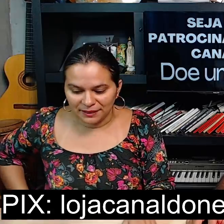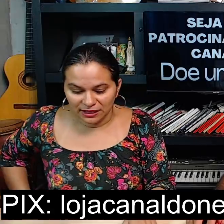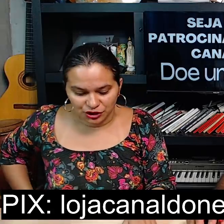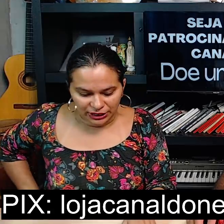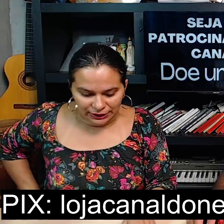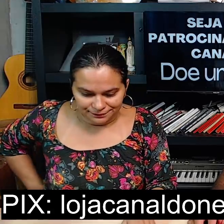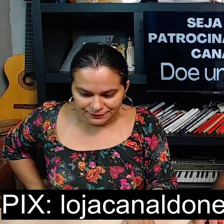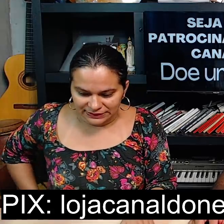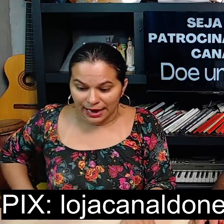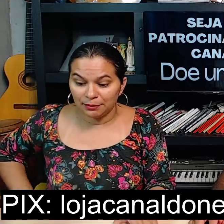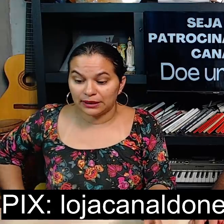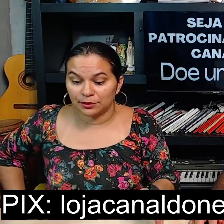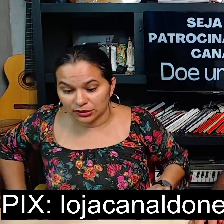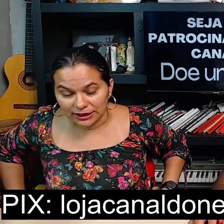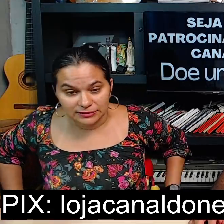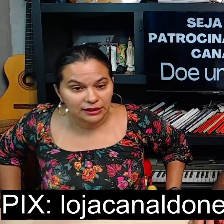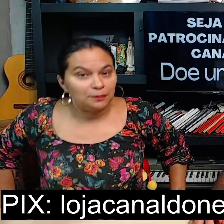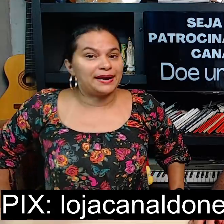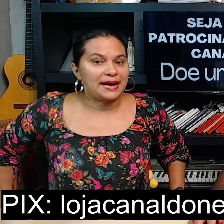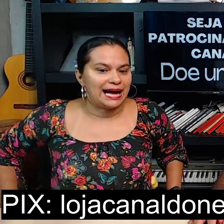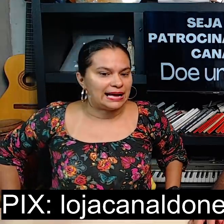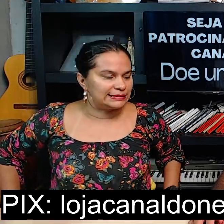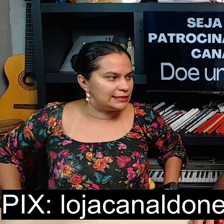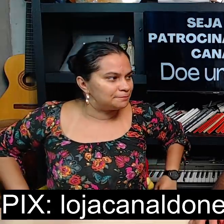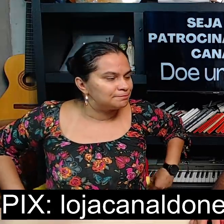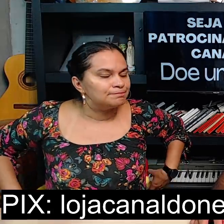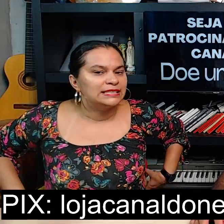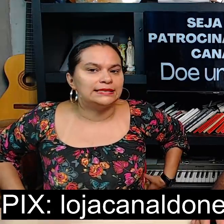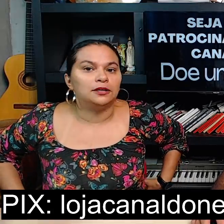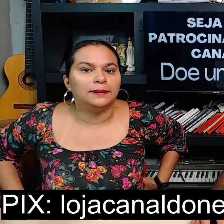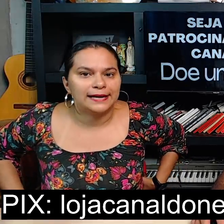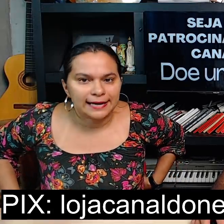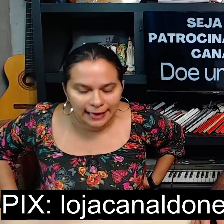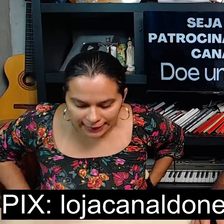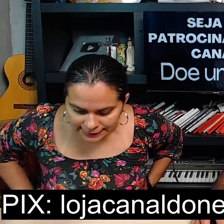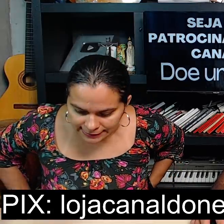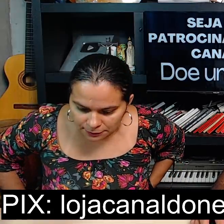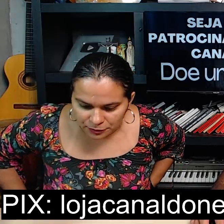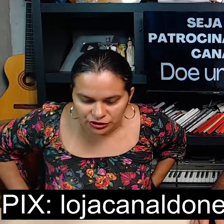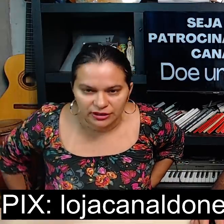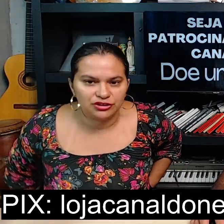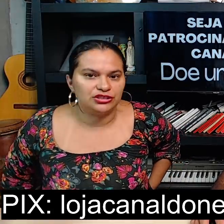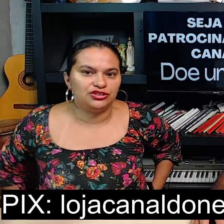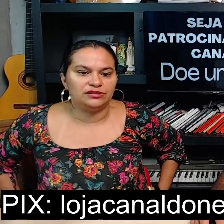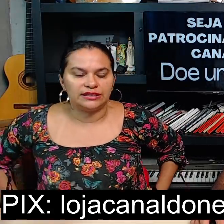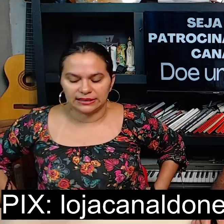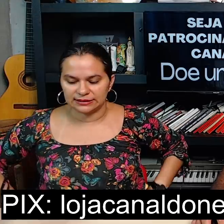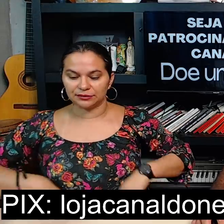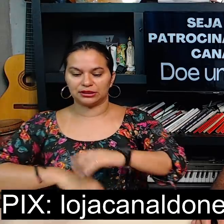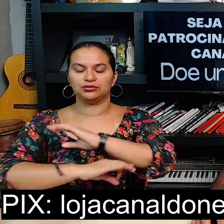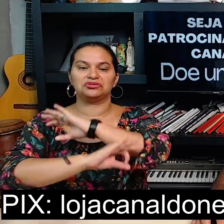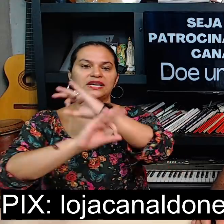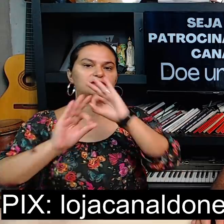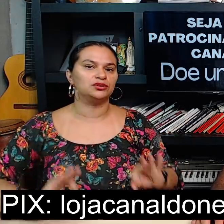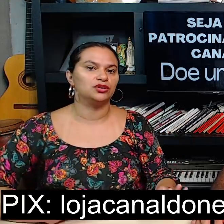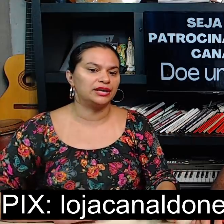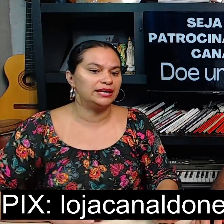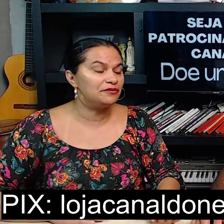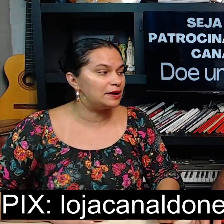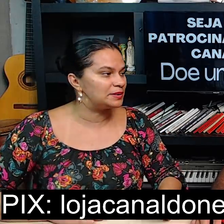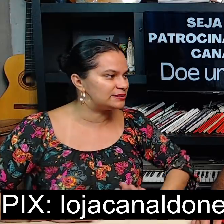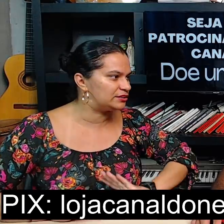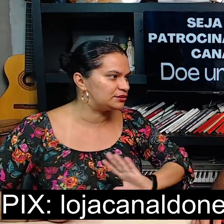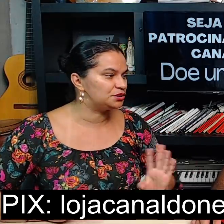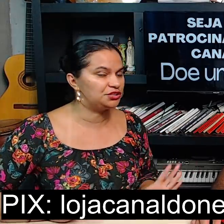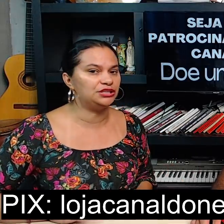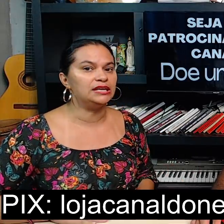e a mídia. Sabe que Bolsonaro está indo para casa. A mídia gosta dele, hein? Está indo para casa depois de 3 dias de internação. Tá tudo certo, tá tudo ok. Não